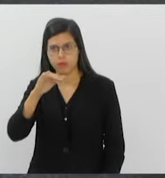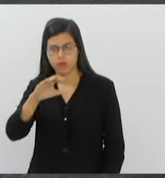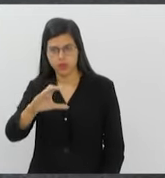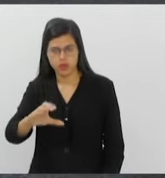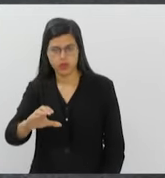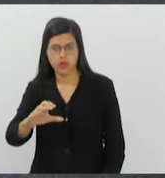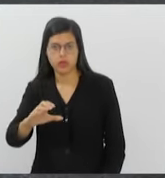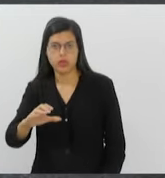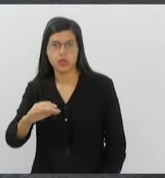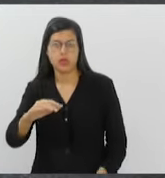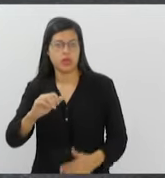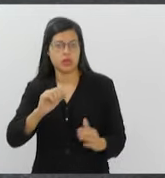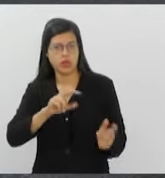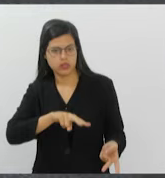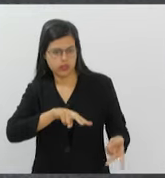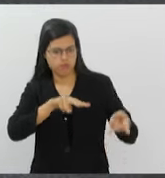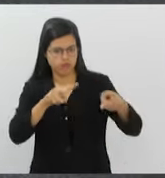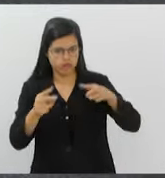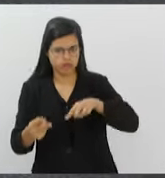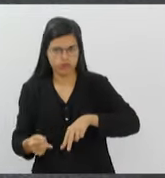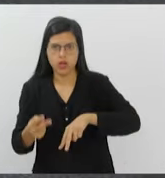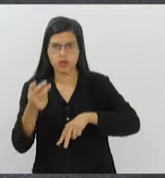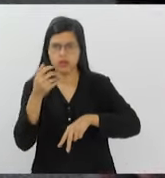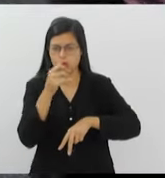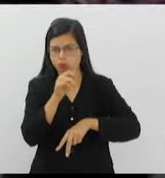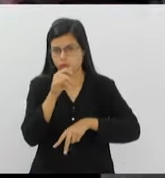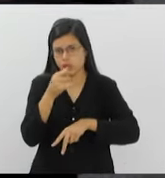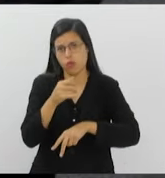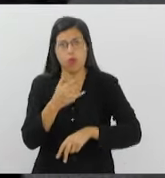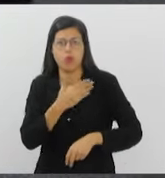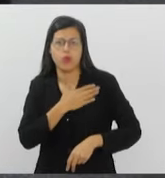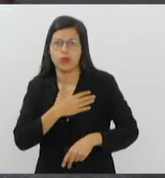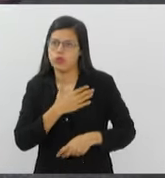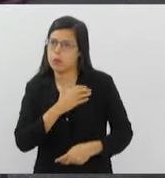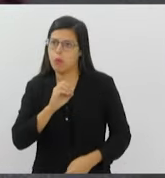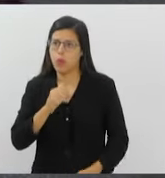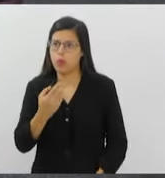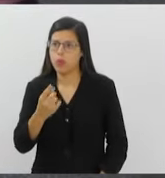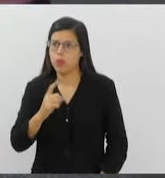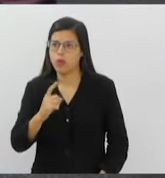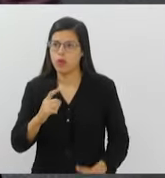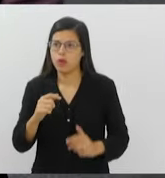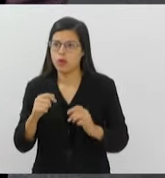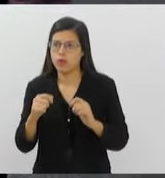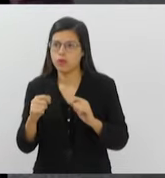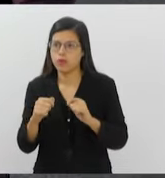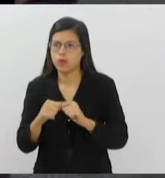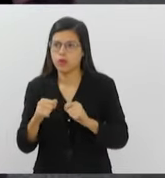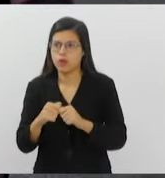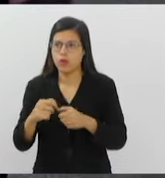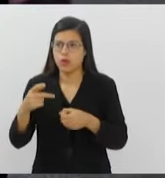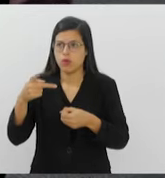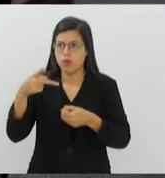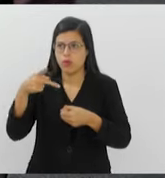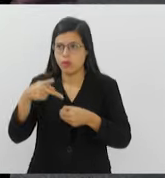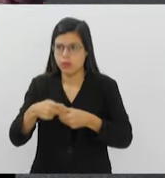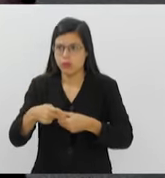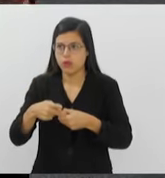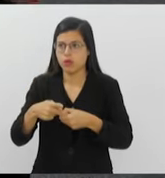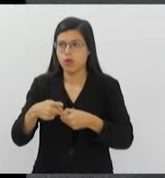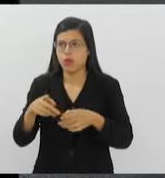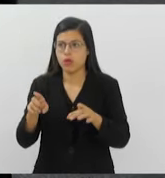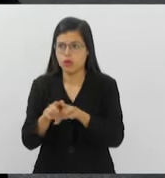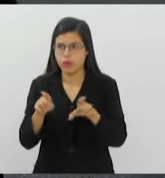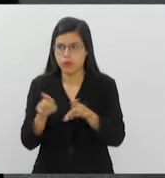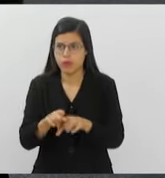energética, gostemos nós ou não, será feita pelo petróleo e pelo gás. A